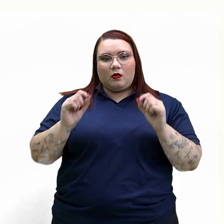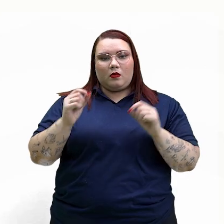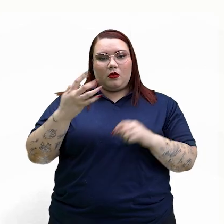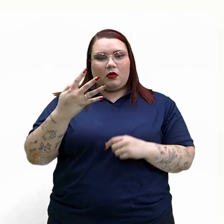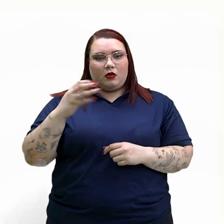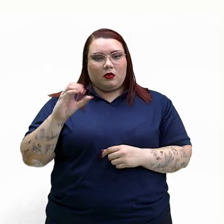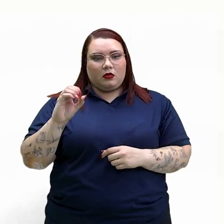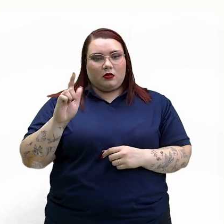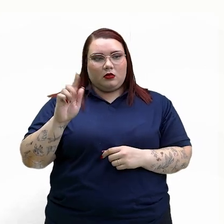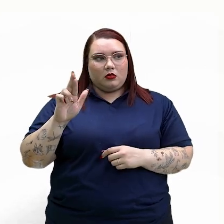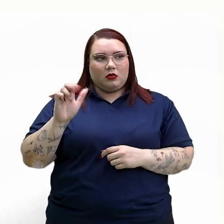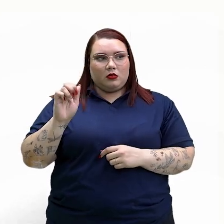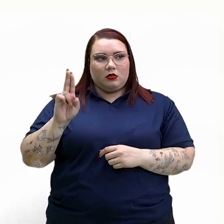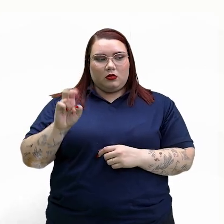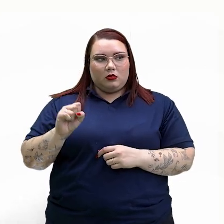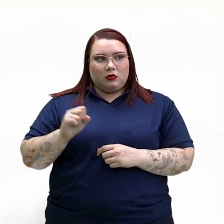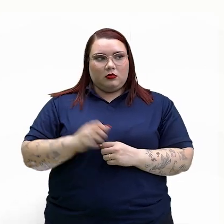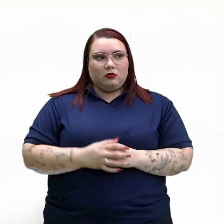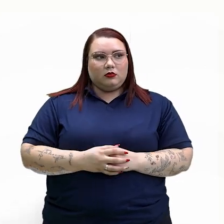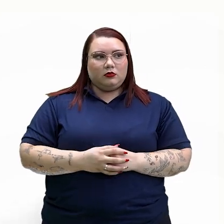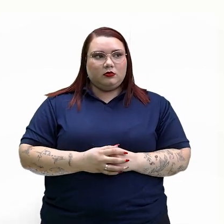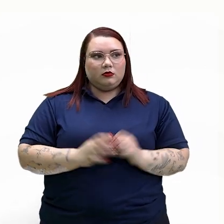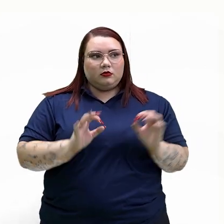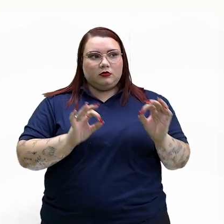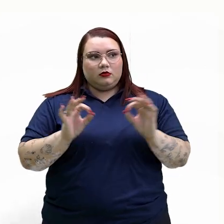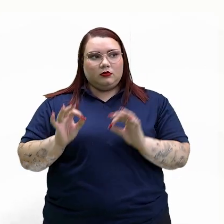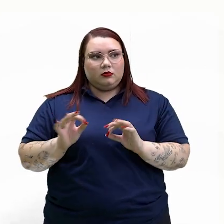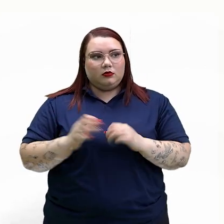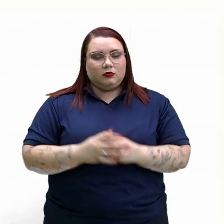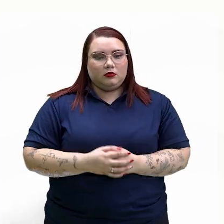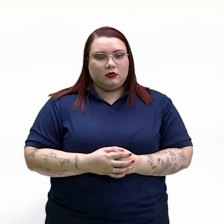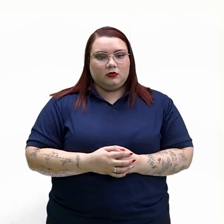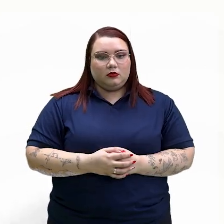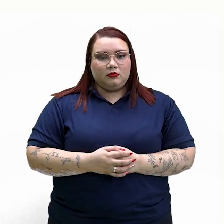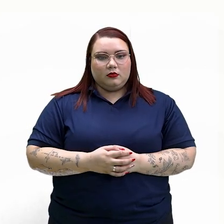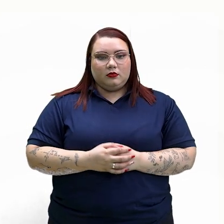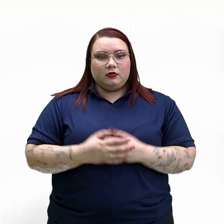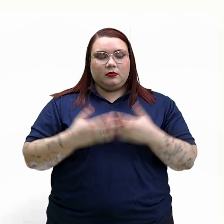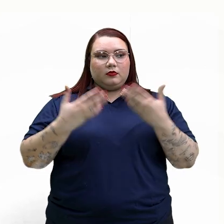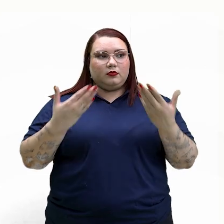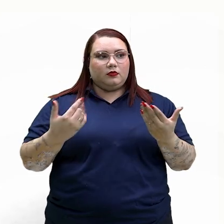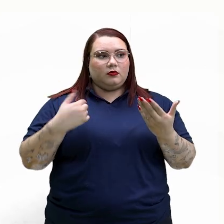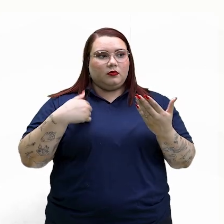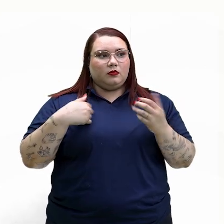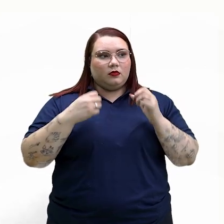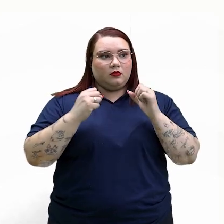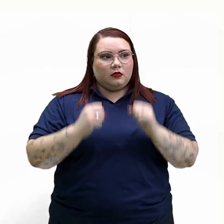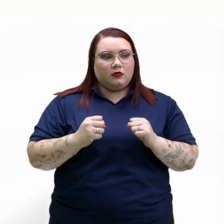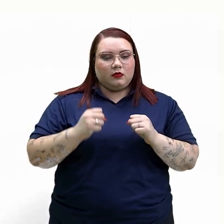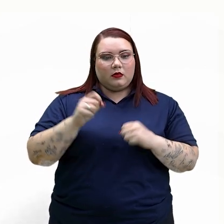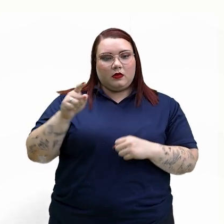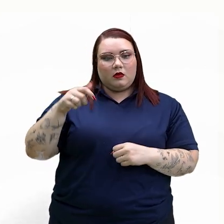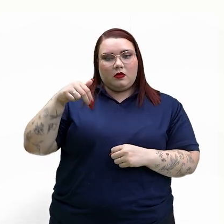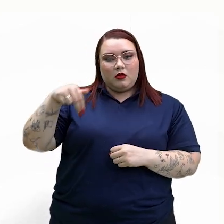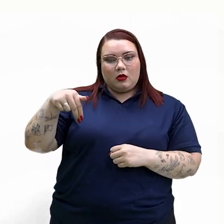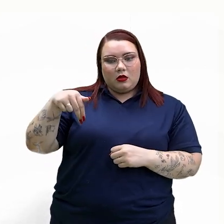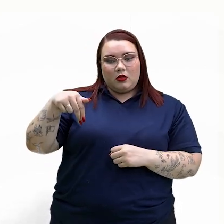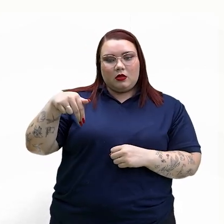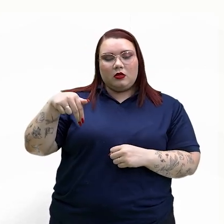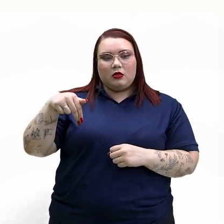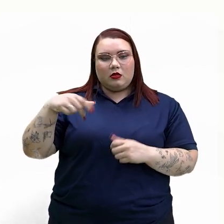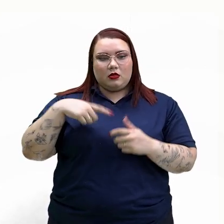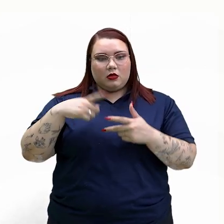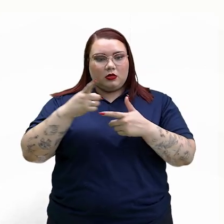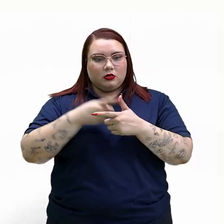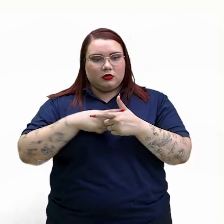A 40 graus. Certo? E aí, eu posso pegar esse n que está dividindo, porque